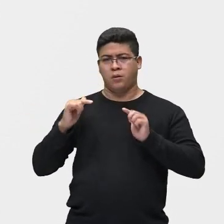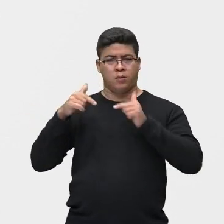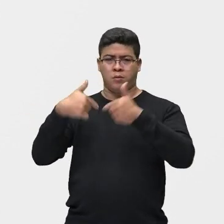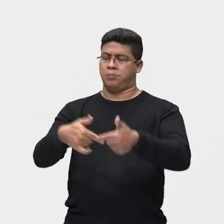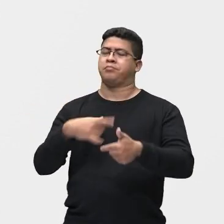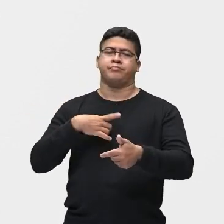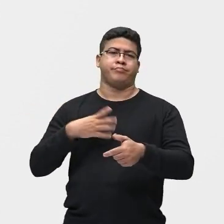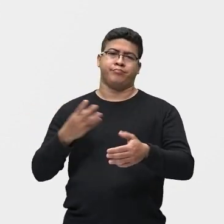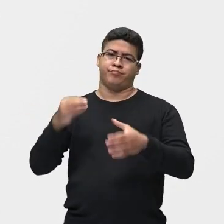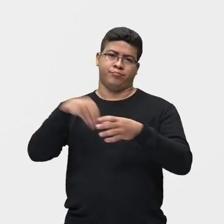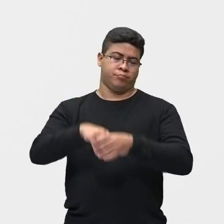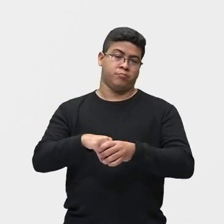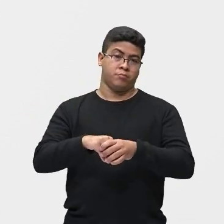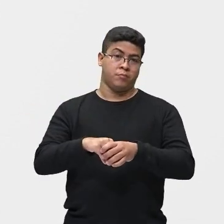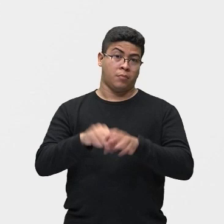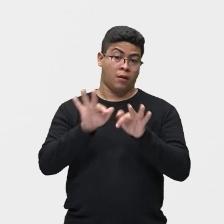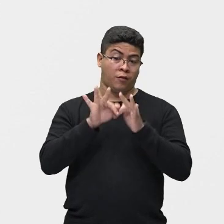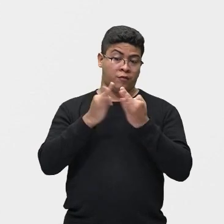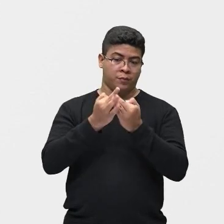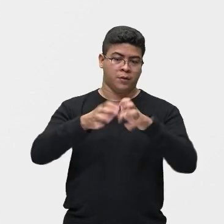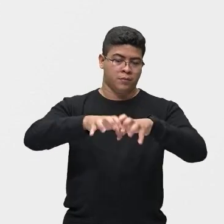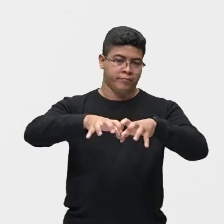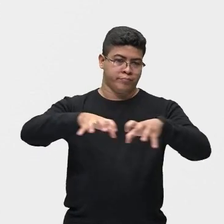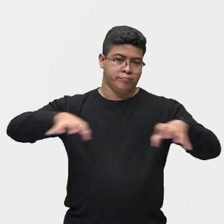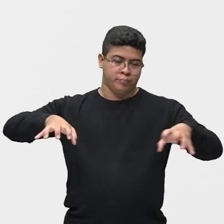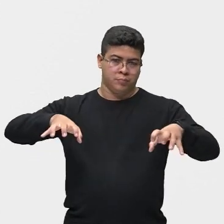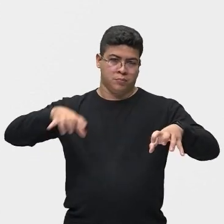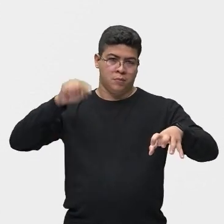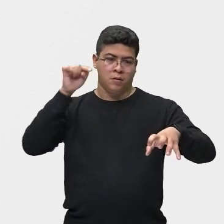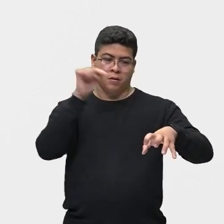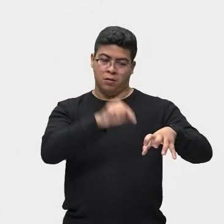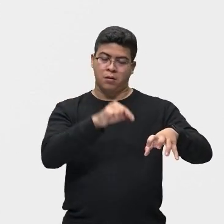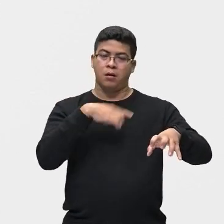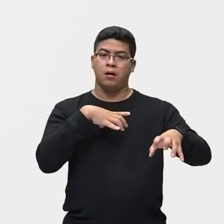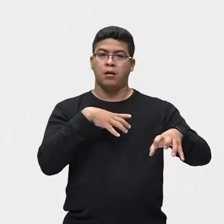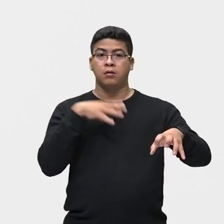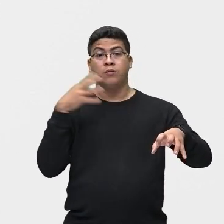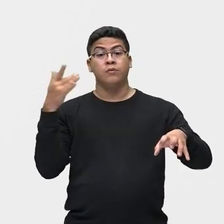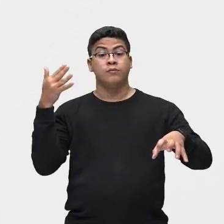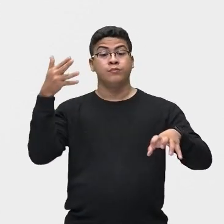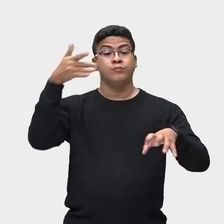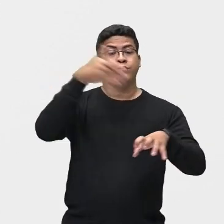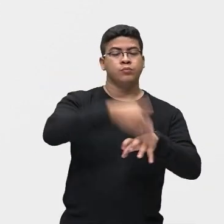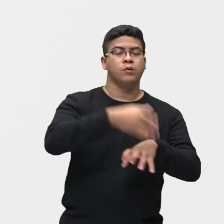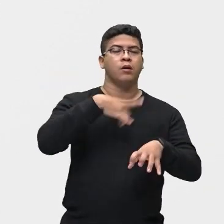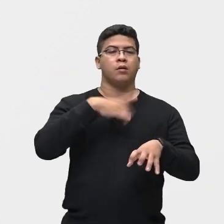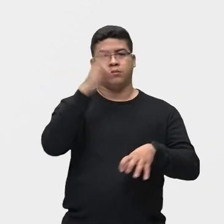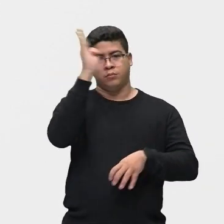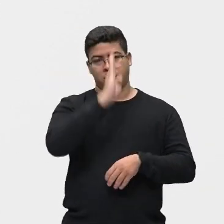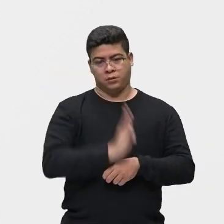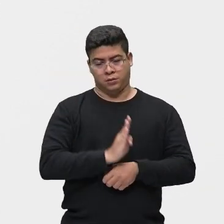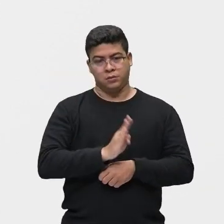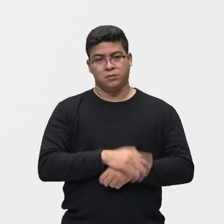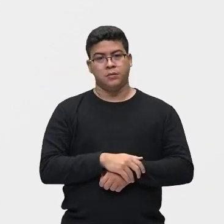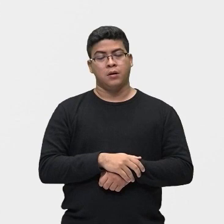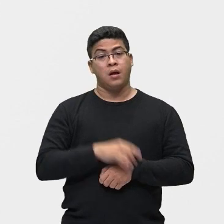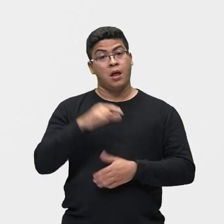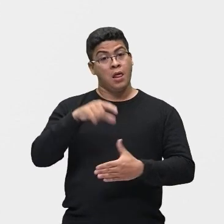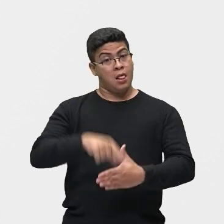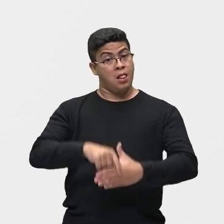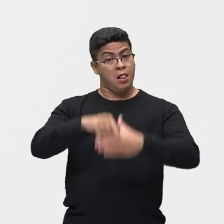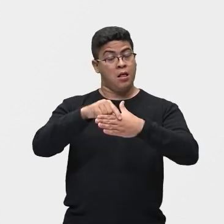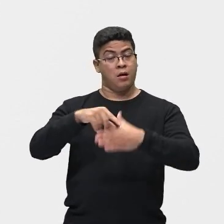fazer parte. E este homem, o Sheikh Muhammad al-Bukai, ele é um líder religioso